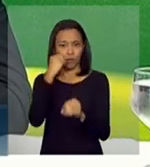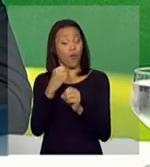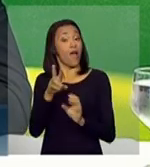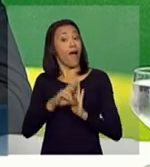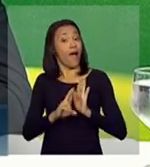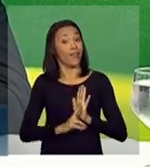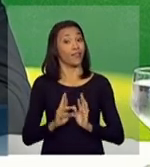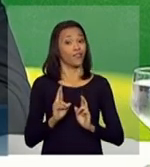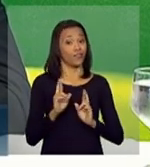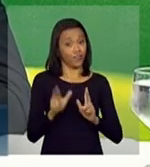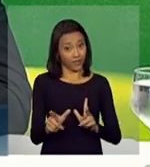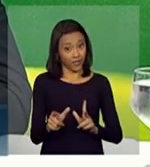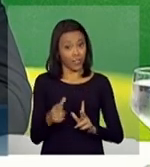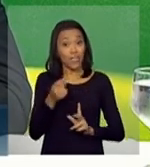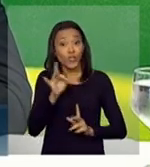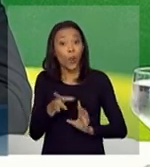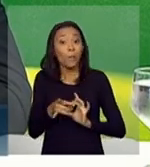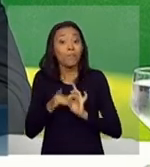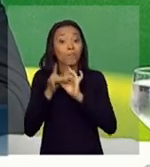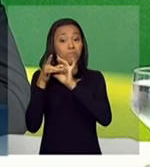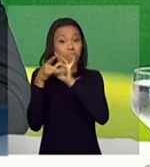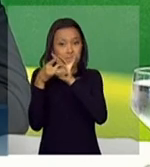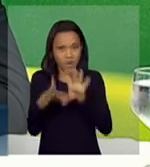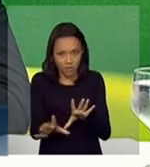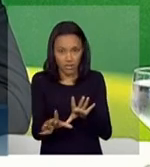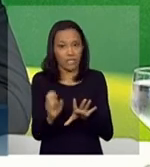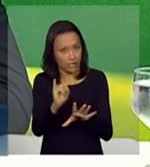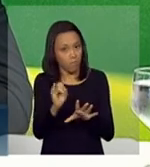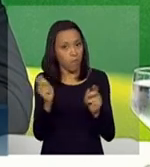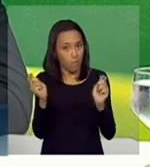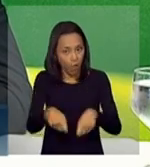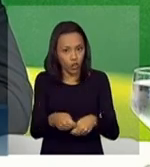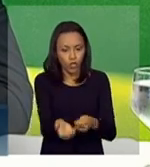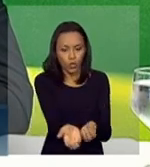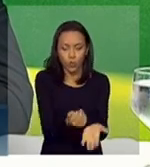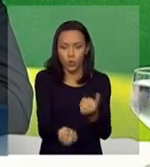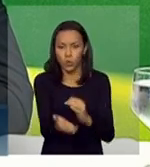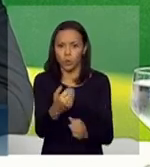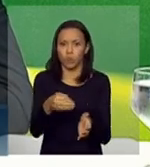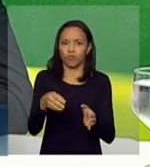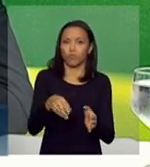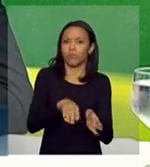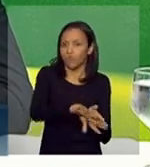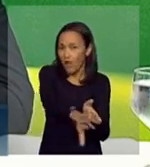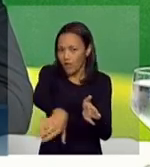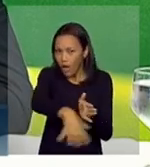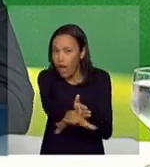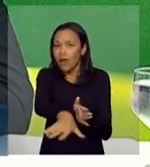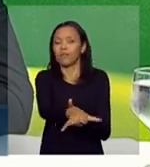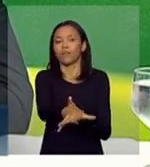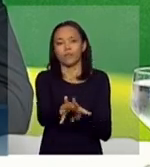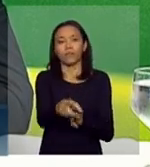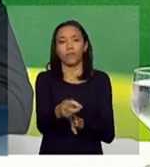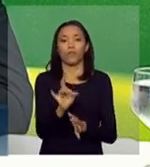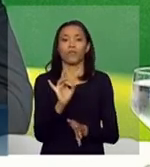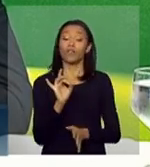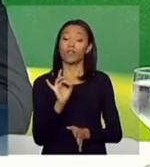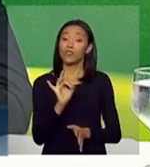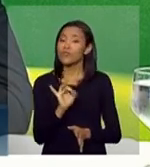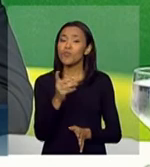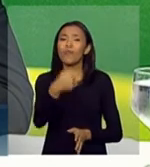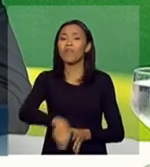é por autorização. Essa regra possibilita uma simplificação desse processo, vai ser dispensado